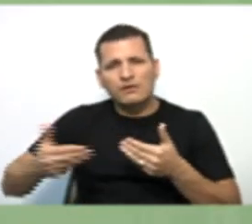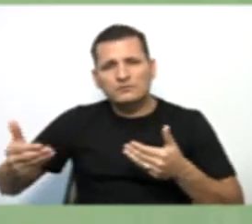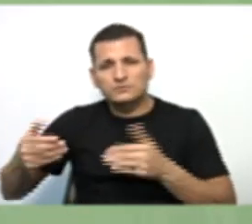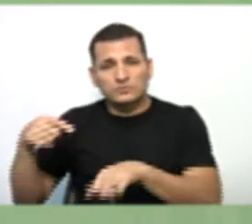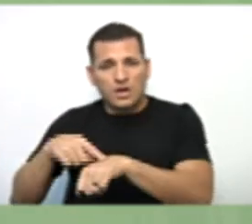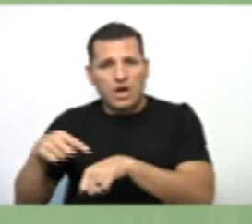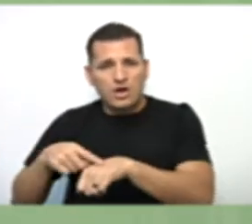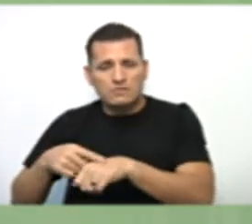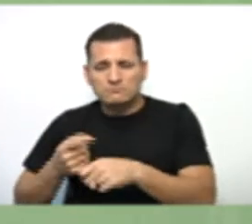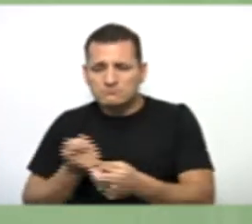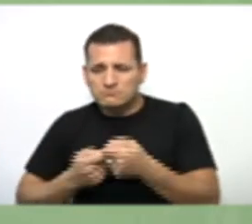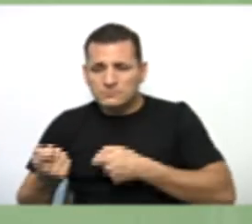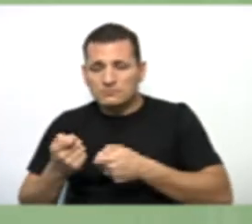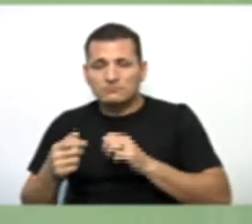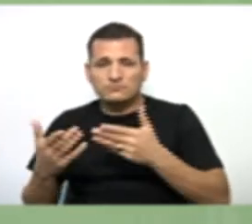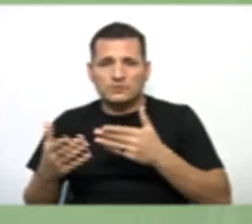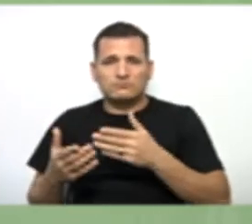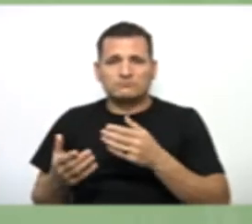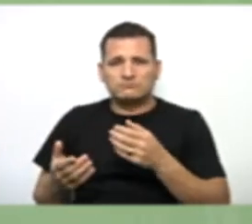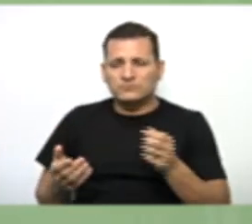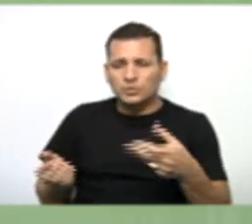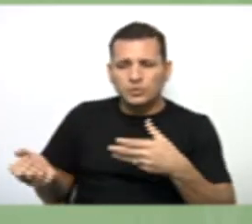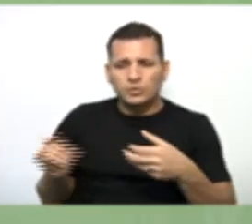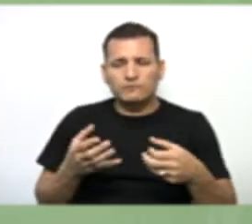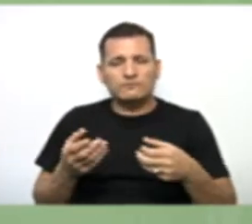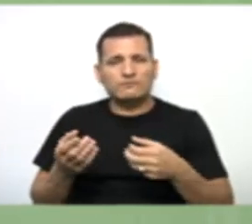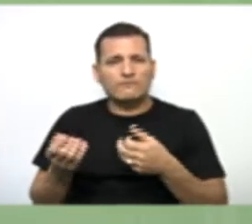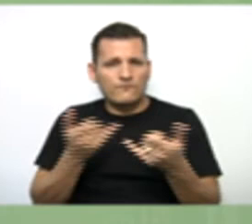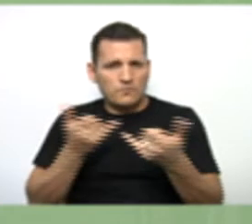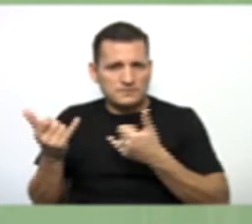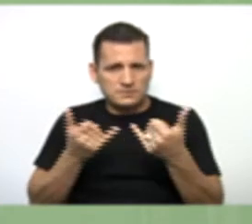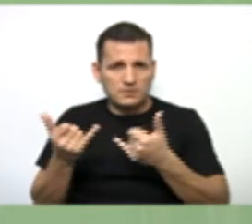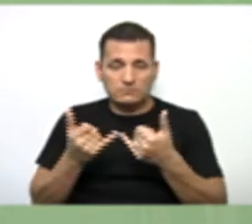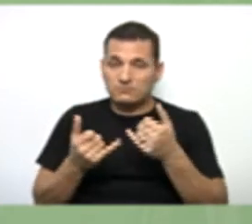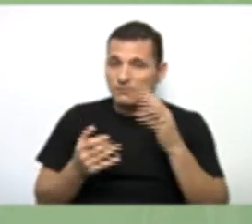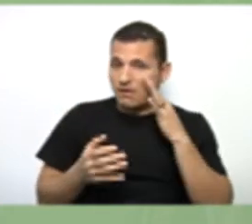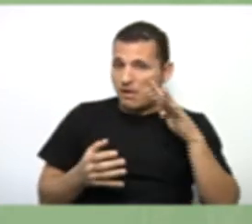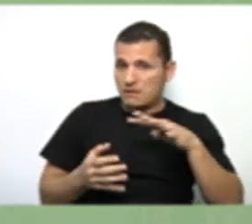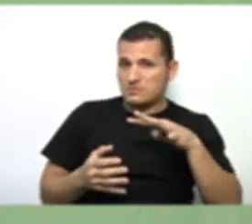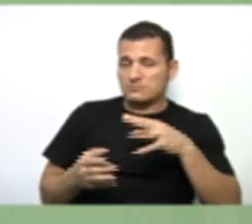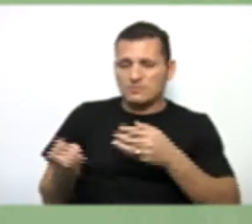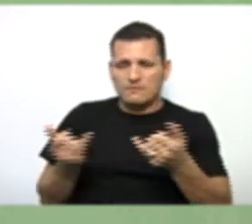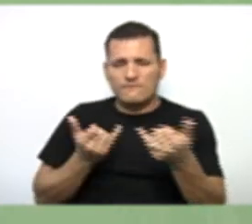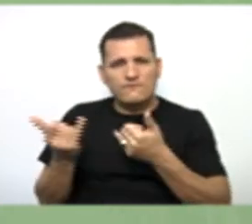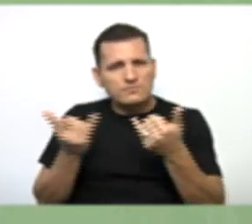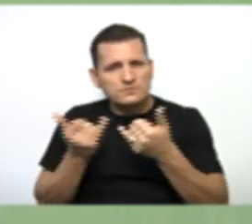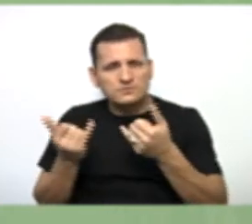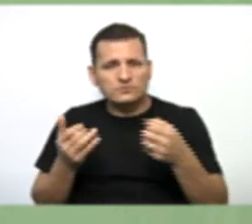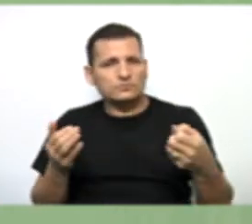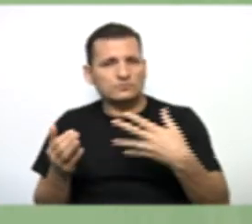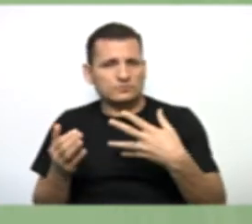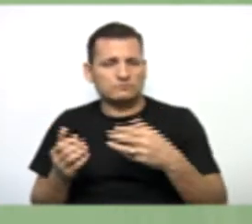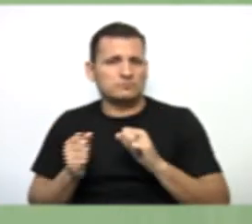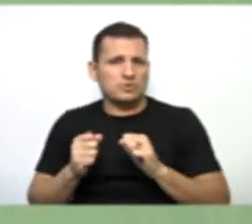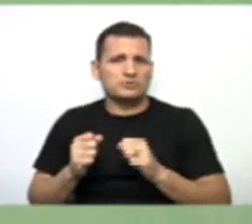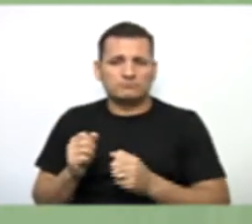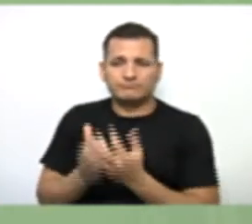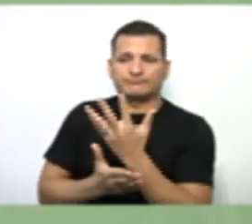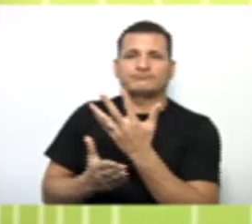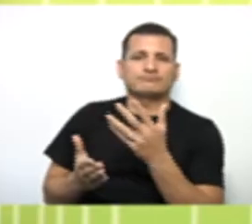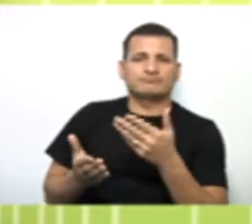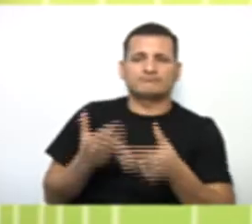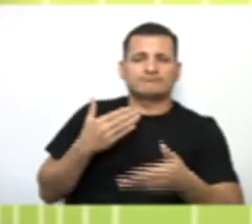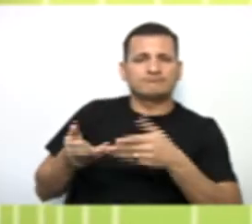negociação. Portanto, saber lidar com novas informações, atenção, hein? Novas informações podem surgir a qualquer momento